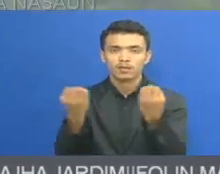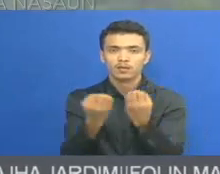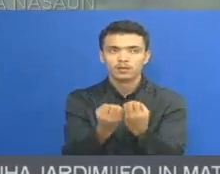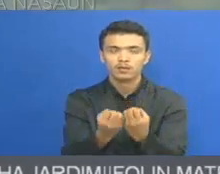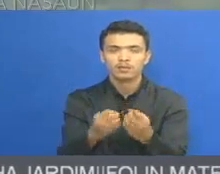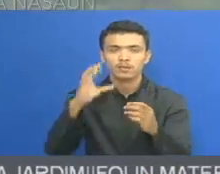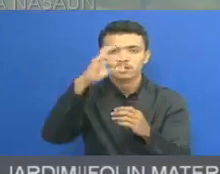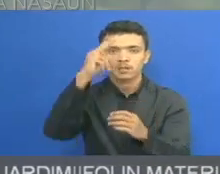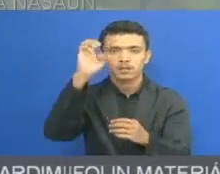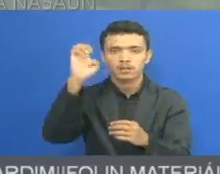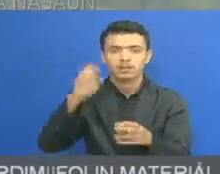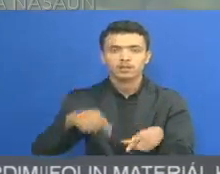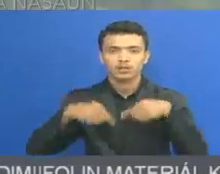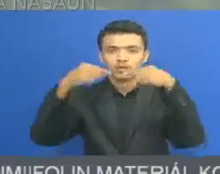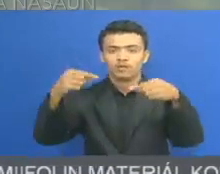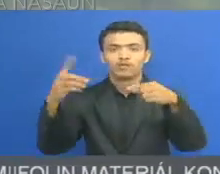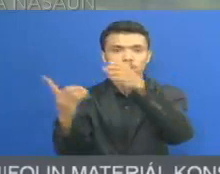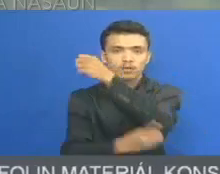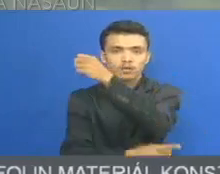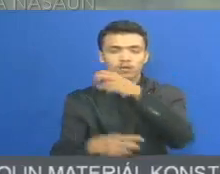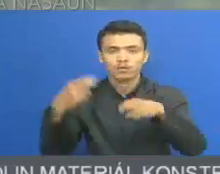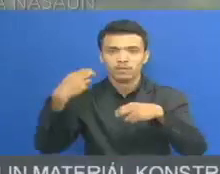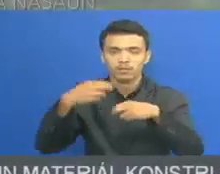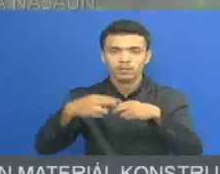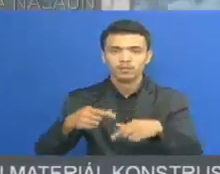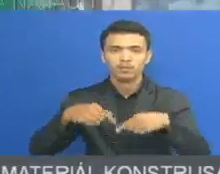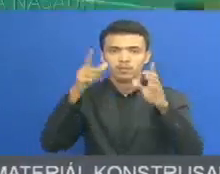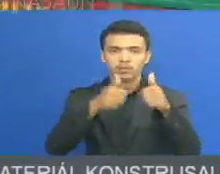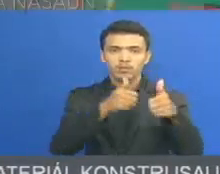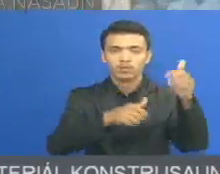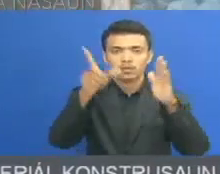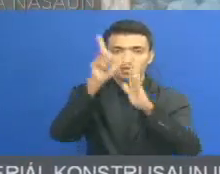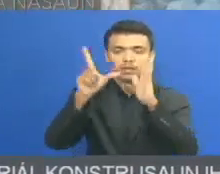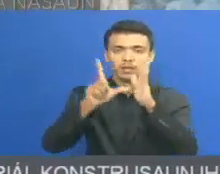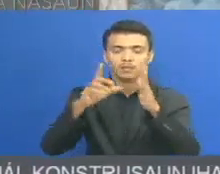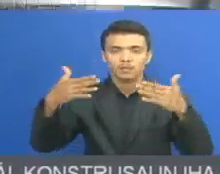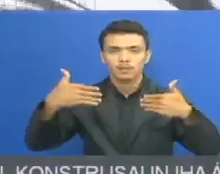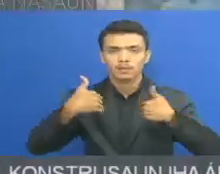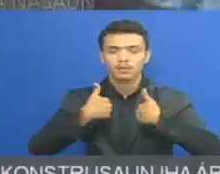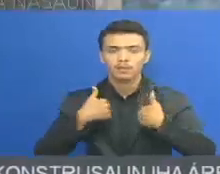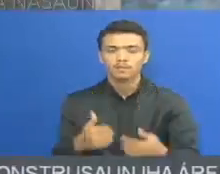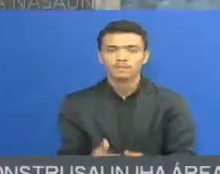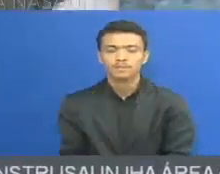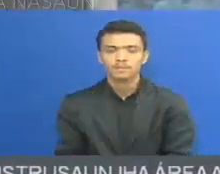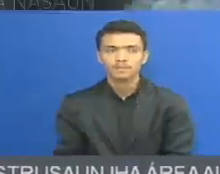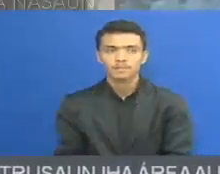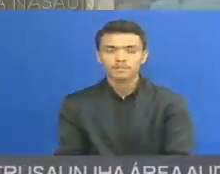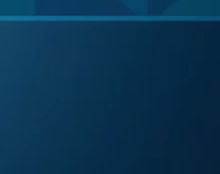órgão eleitoral sem fosanção rigoroso, Tuirlei Nebe Iha. Verónica Barros, Vasco Alves,